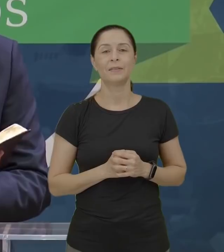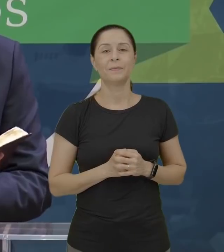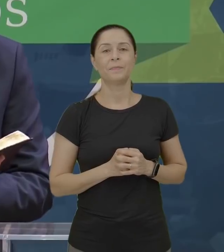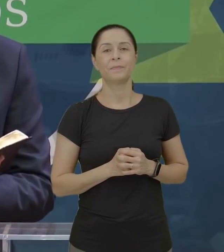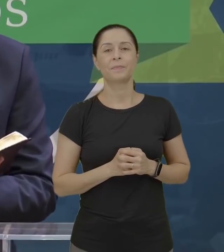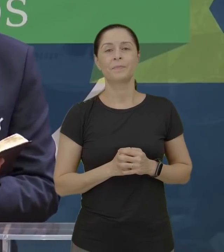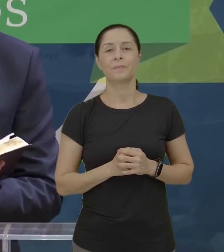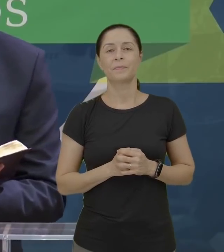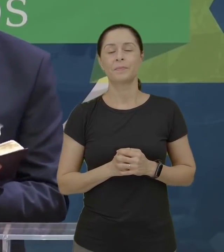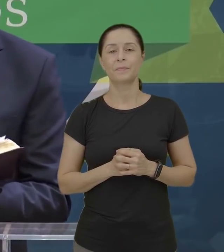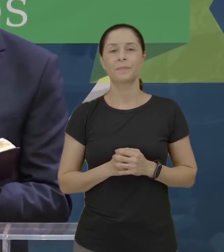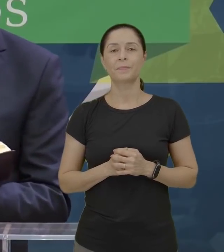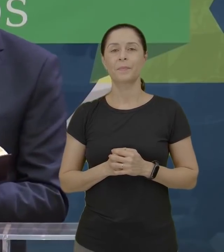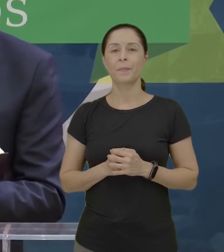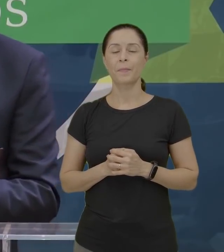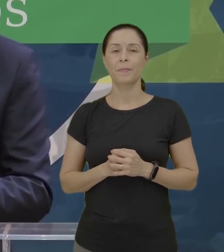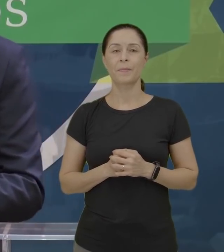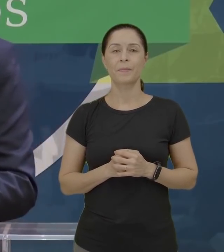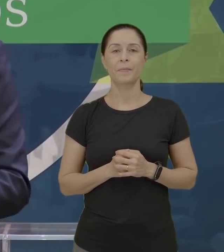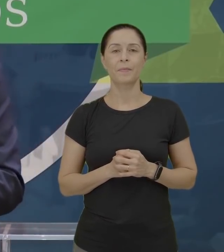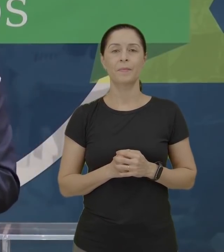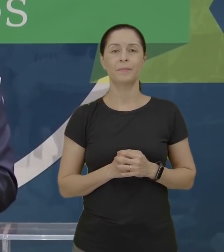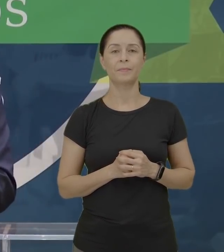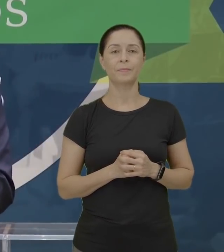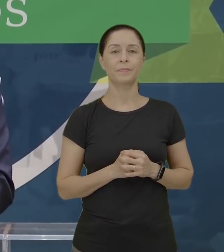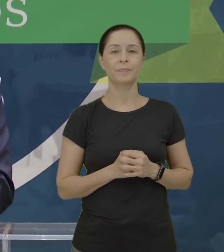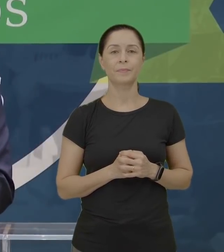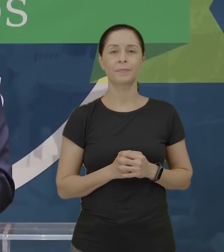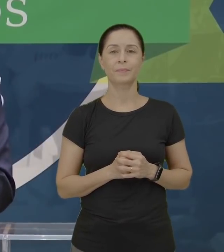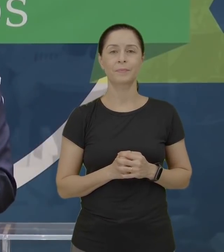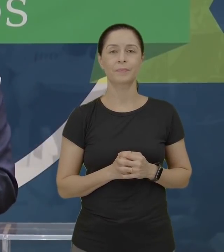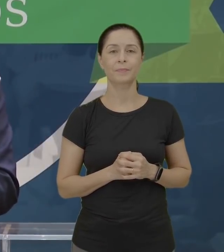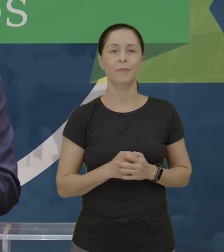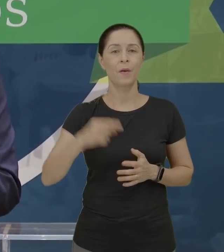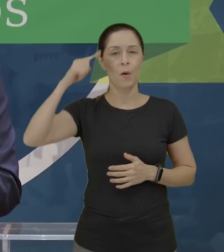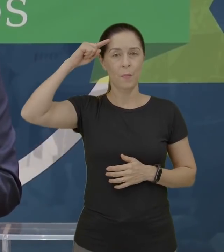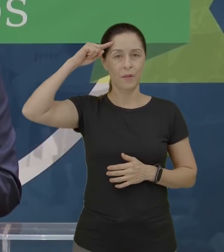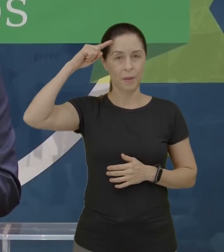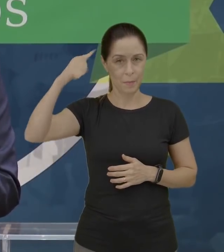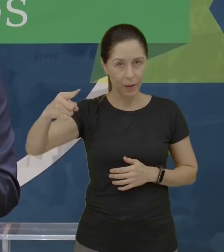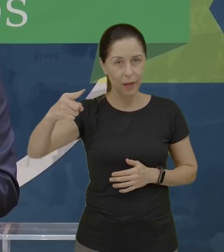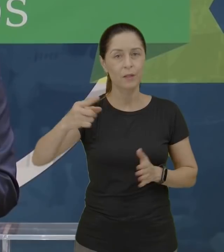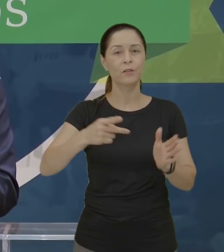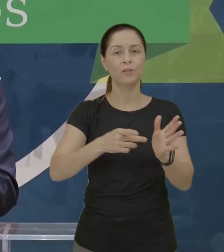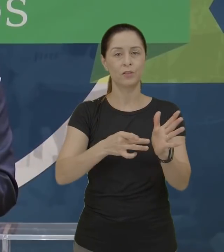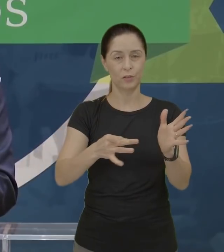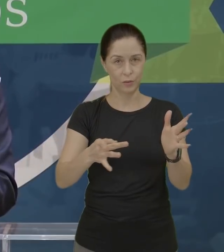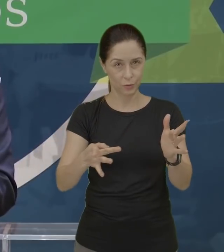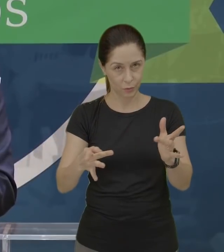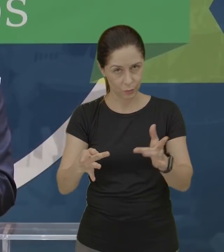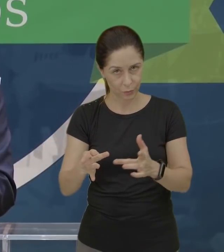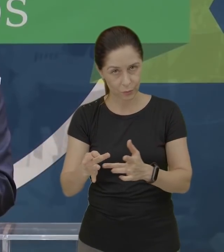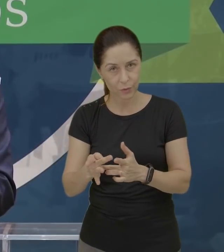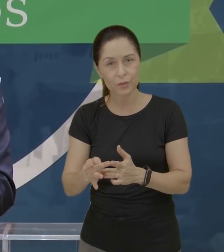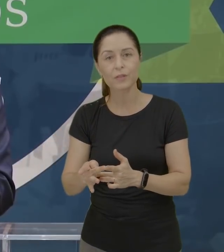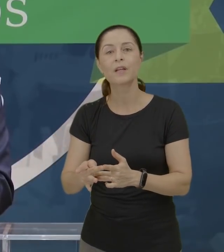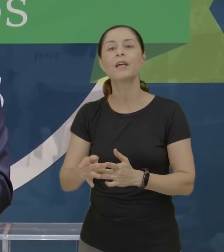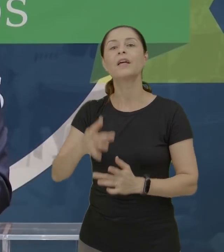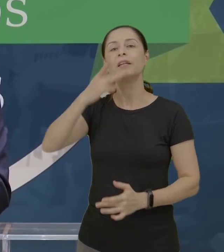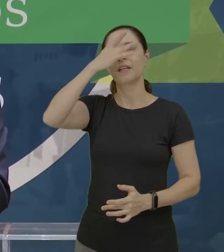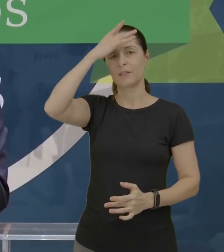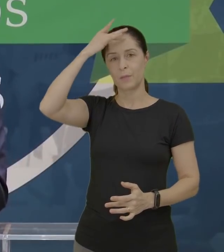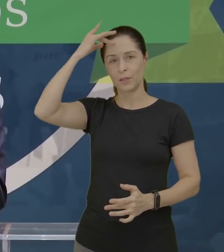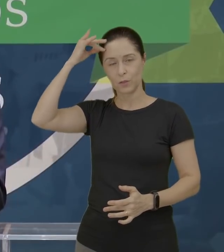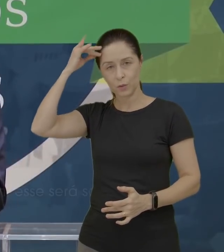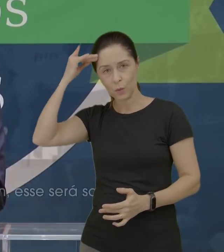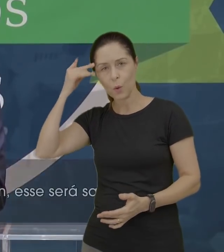Então, lá em Mateus 24:13, a ordem do Senhor Jesus é esta: aquele, porém, que perseverar